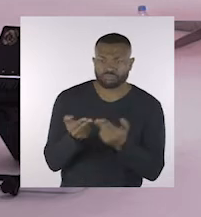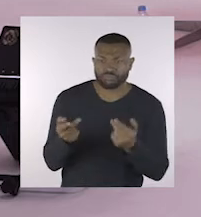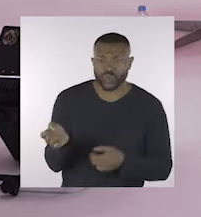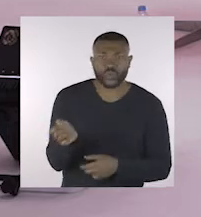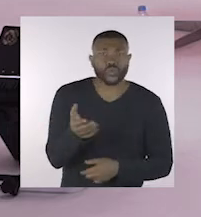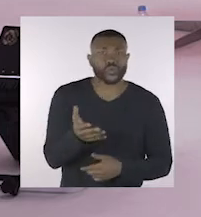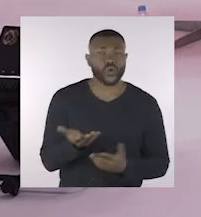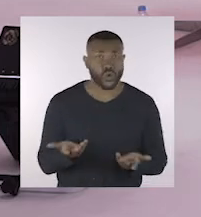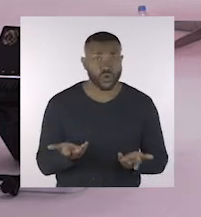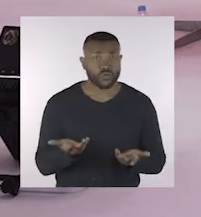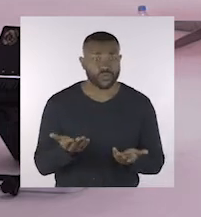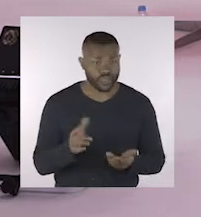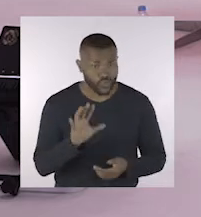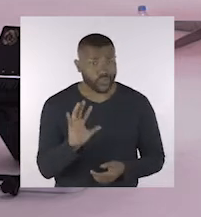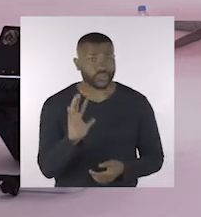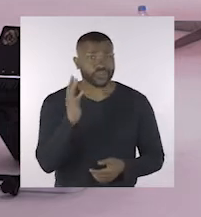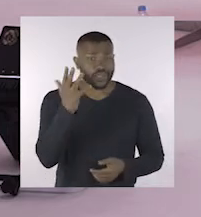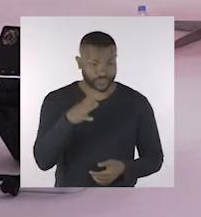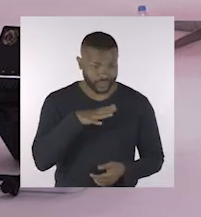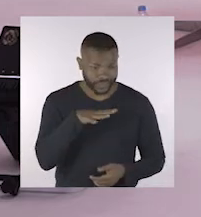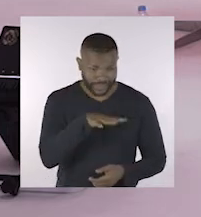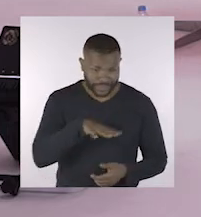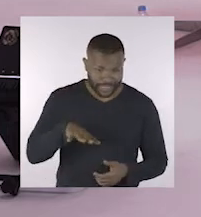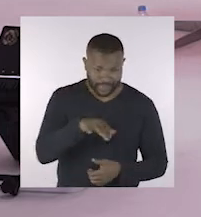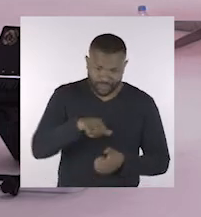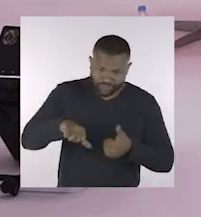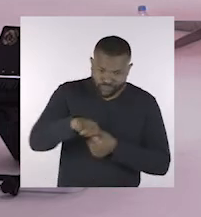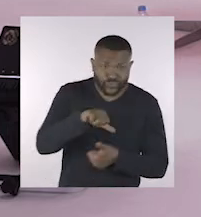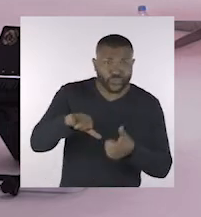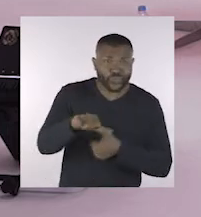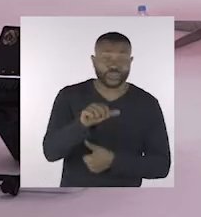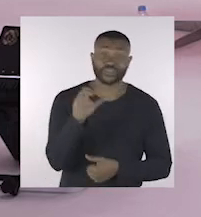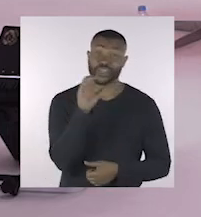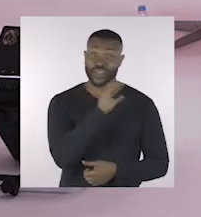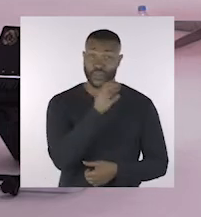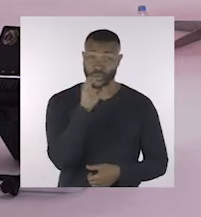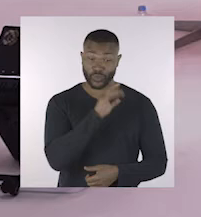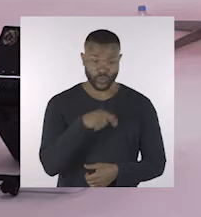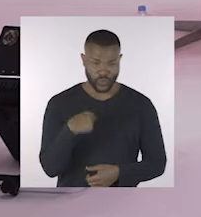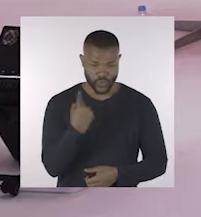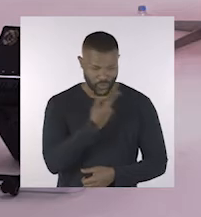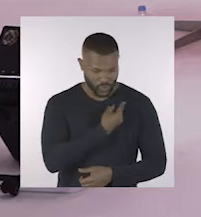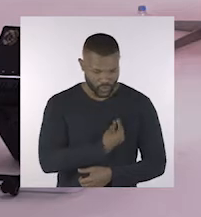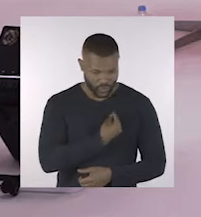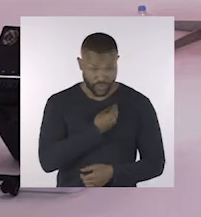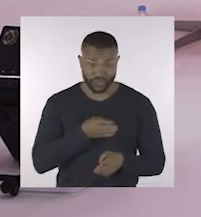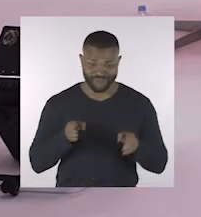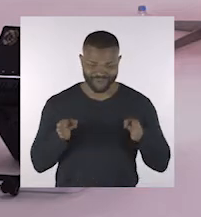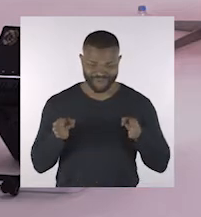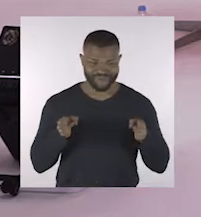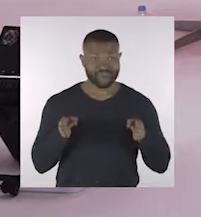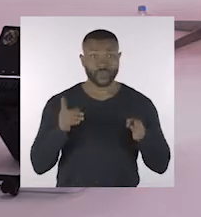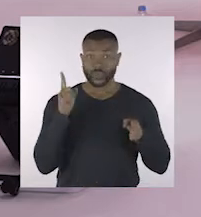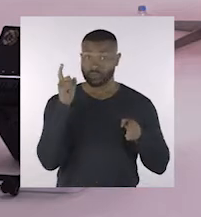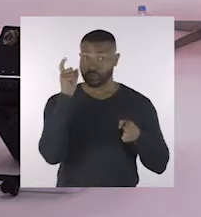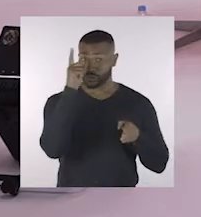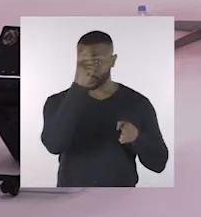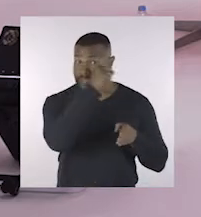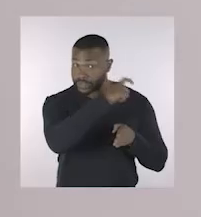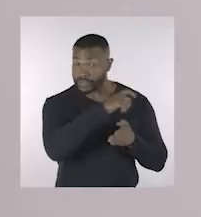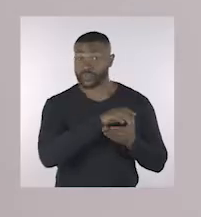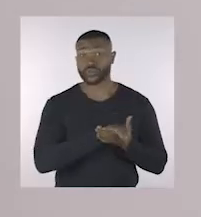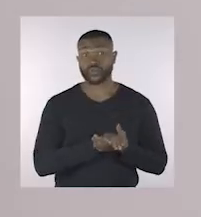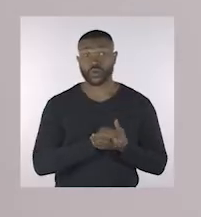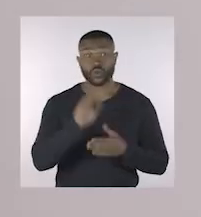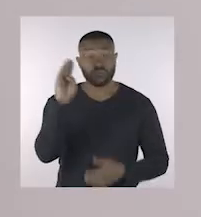realidades novas que surgem numa cidade que se transforma rapidamente mas nós estamos vivendo um momento difícil momento